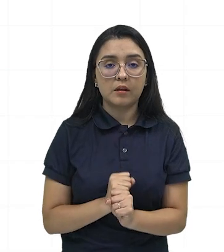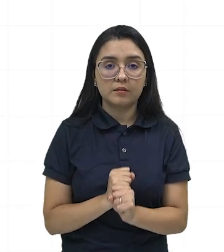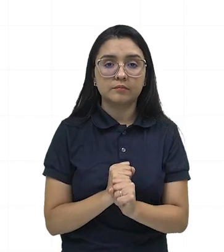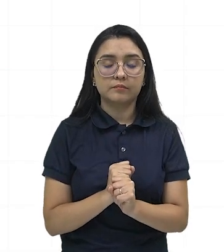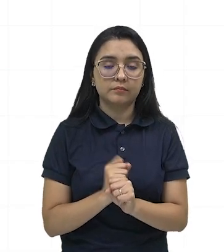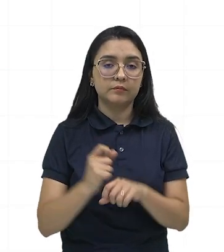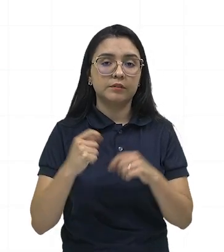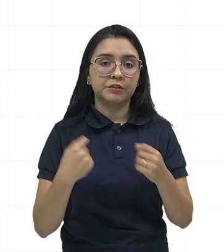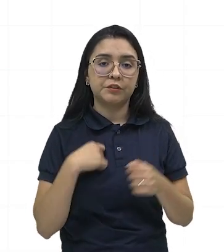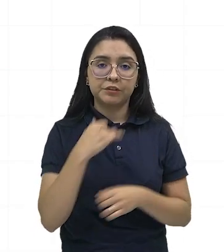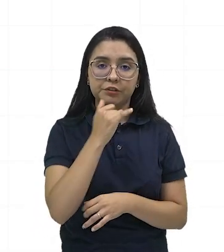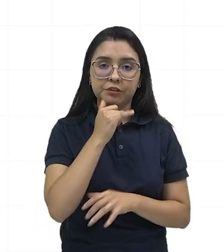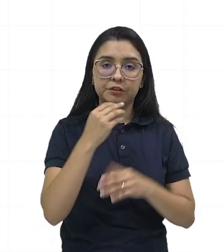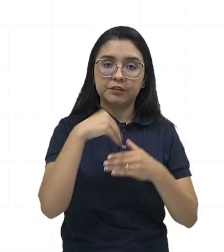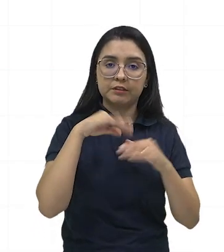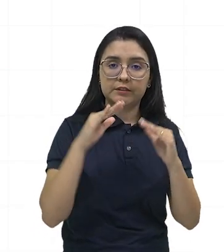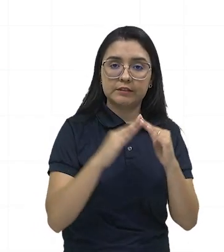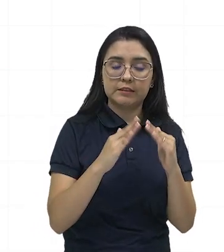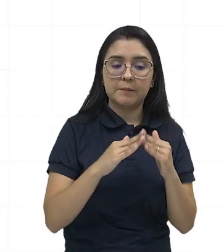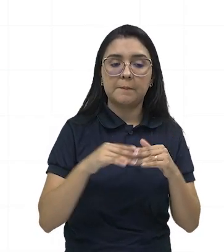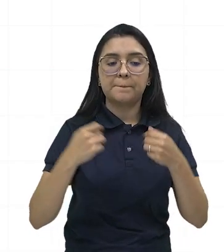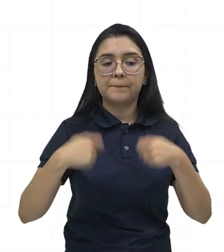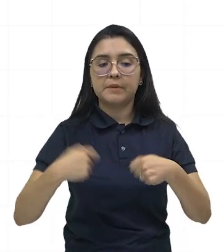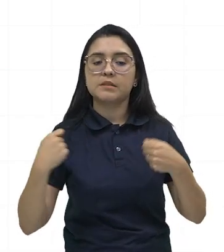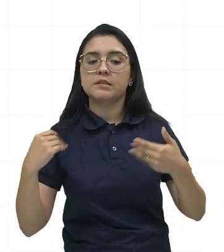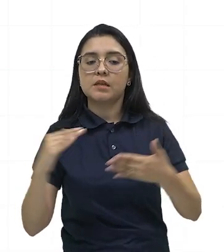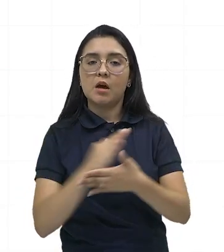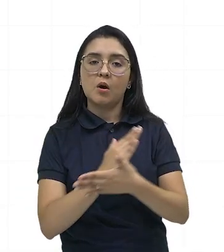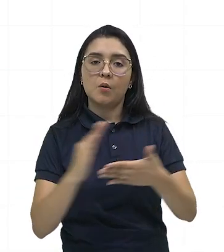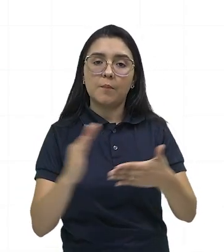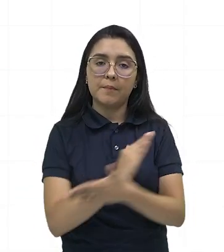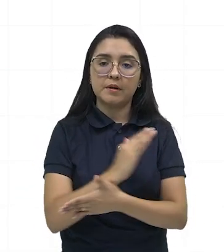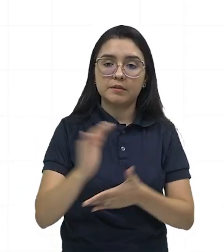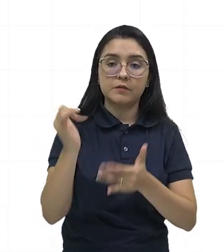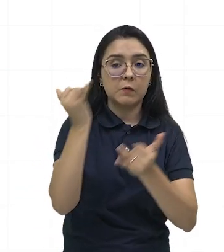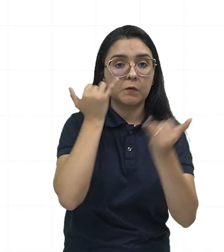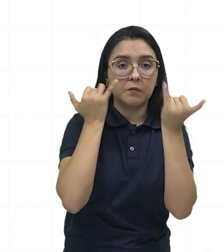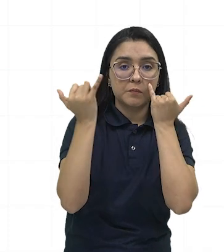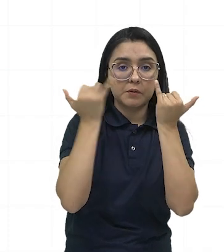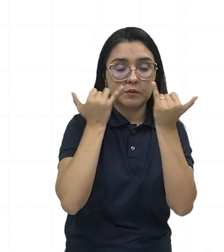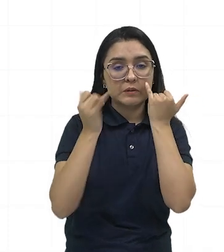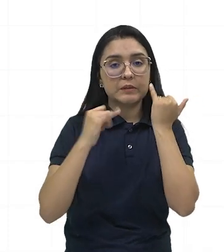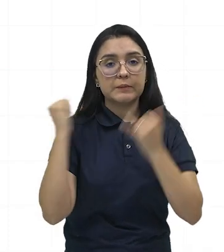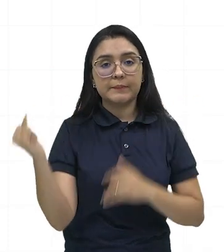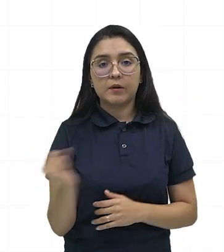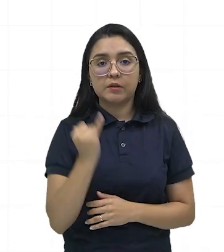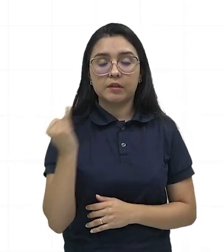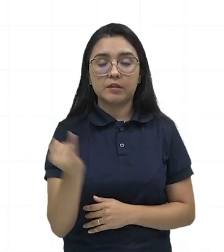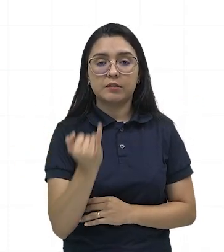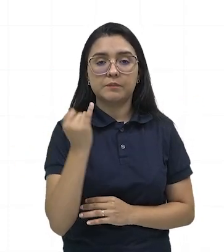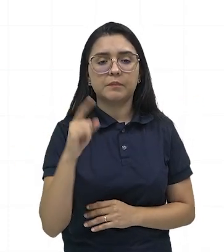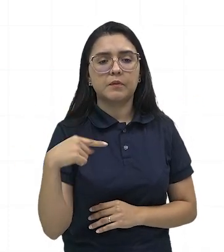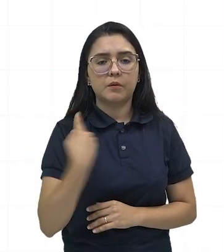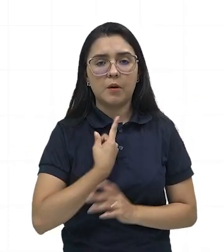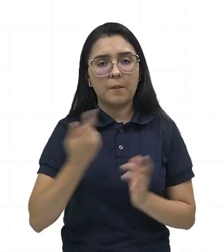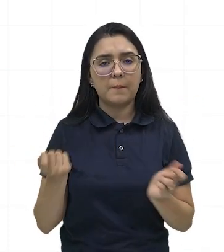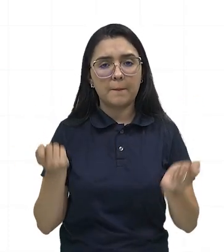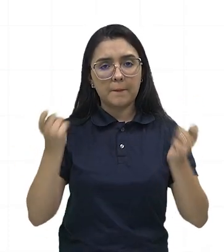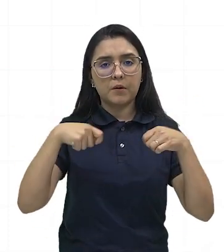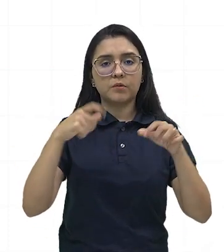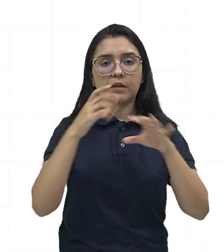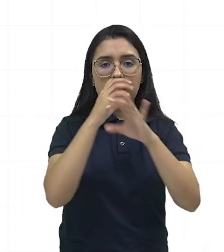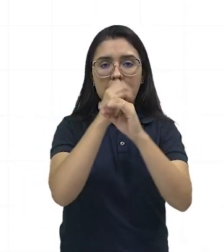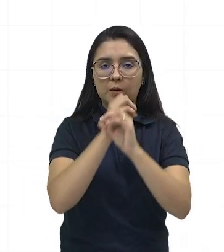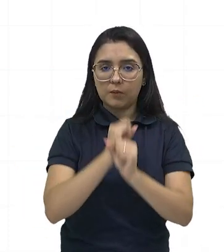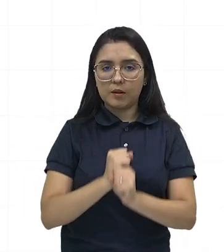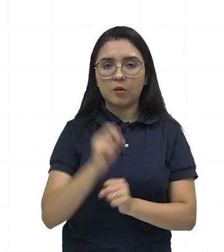nossa casa. A gente só precisa ter algumas informações que são bem importantes para a gente poder fazer esse cálculo,